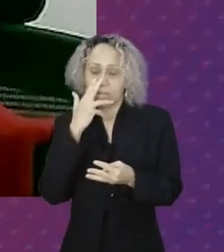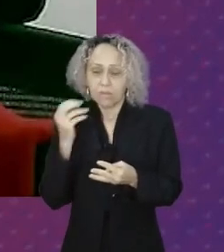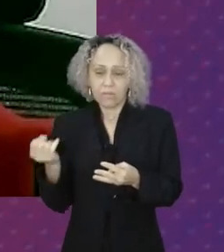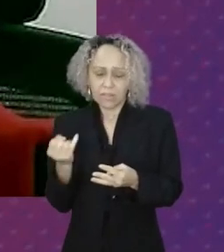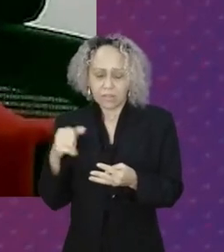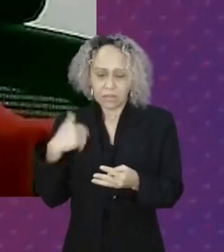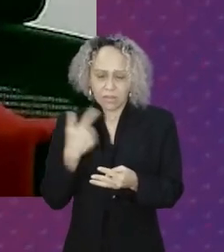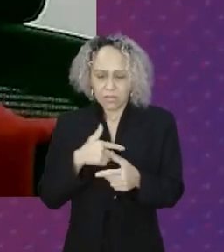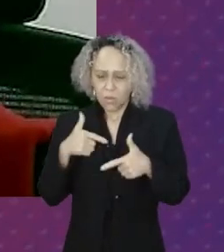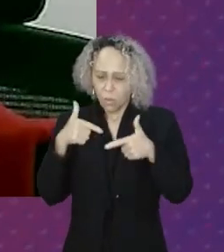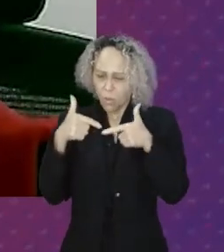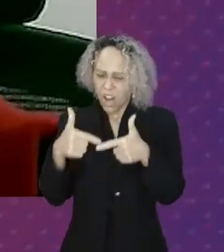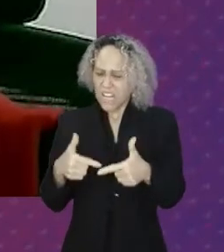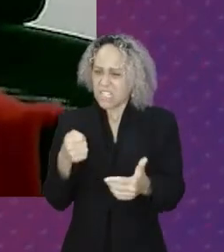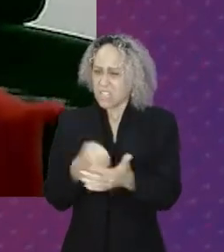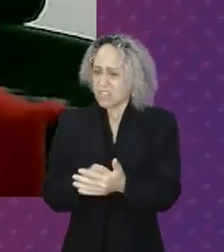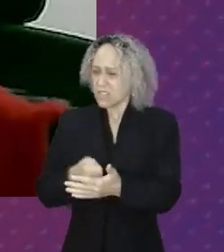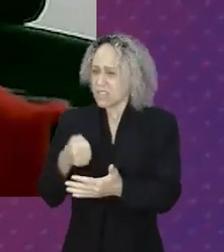na luta,